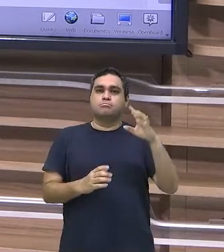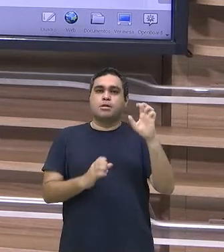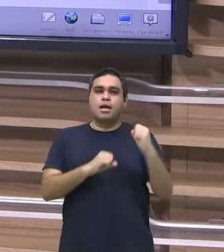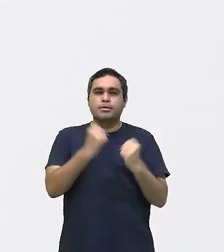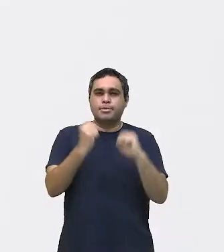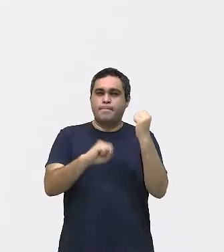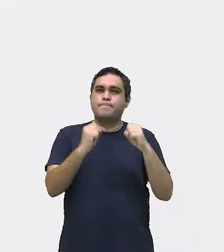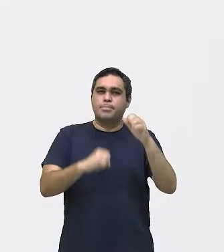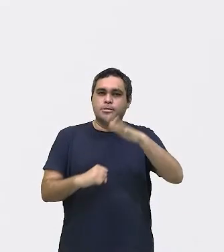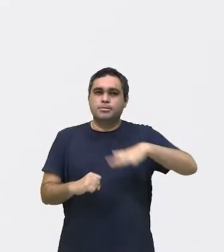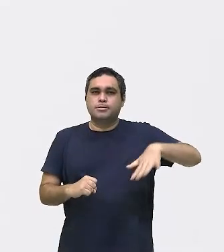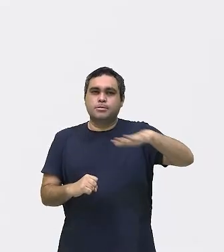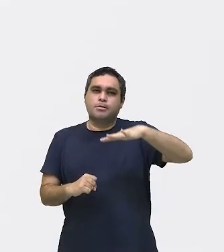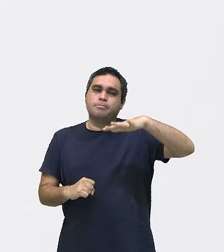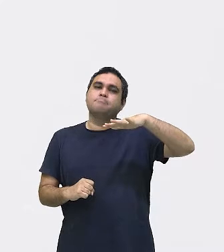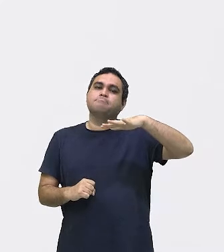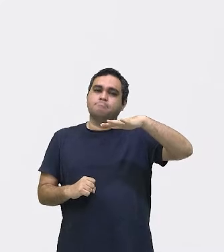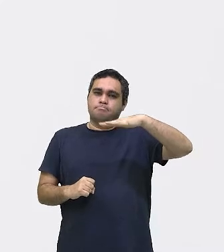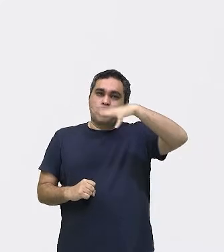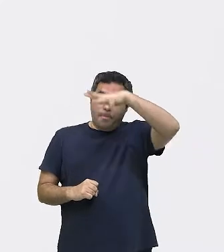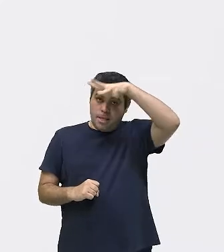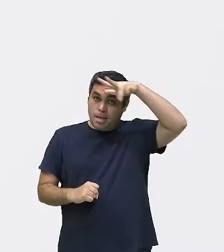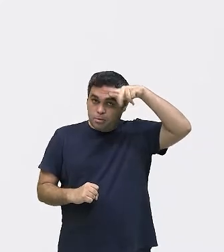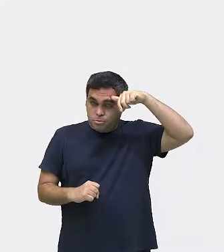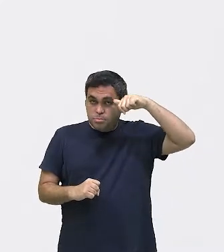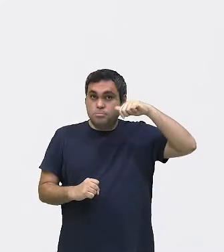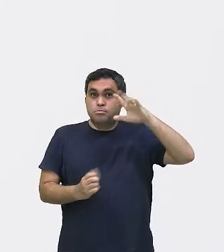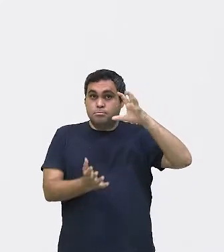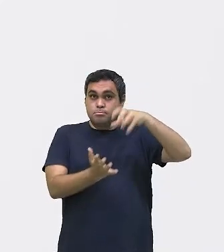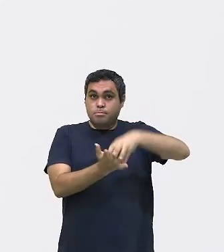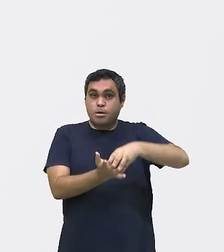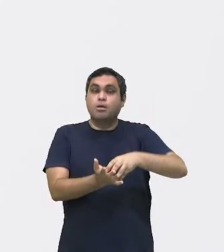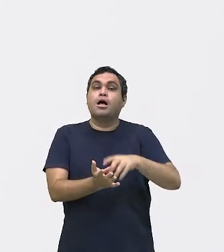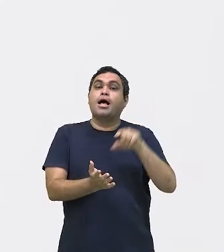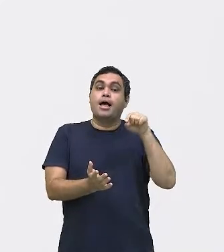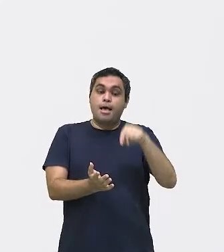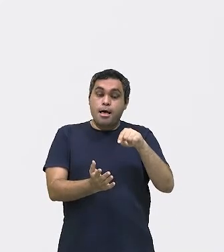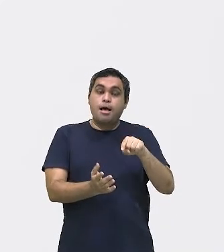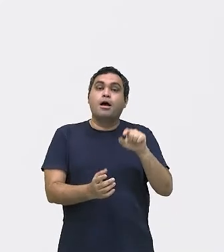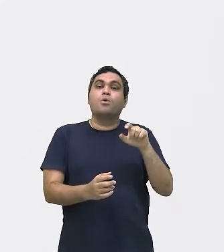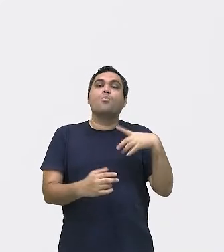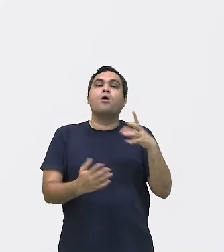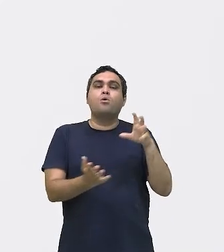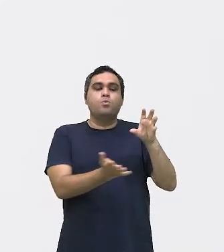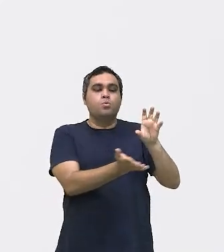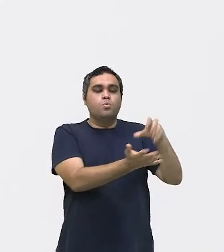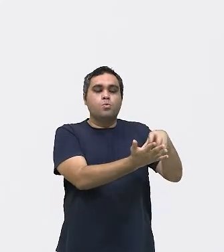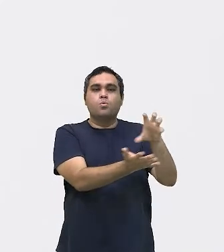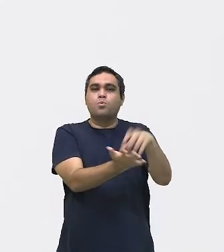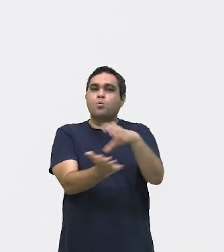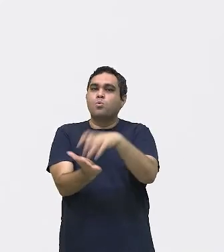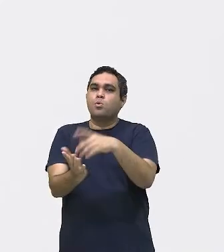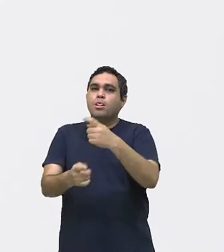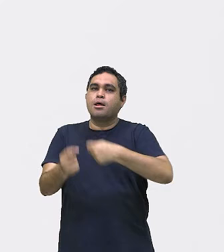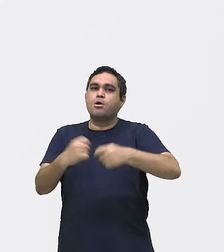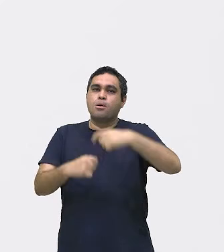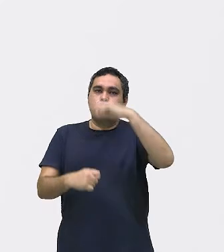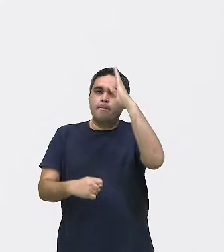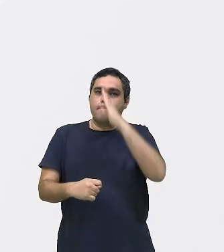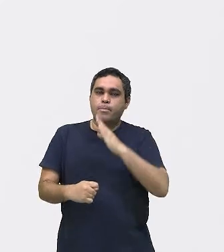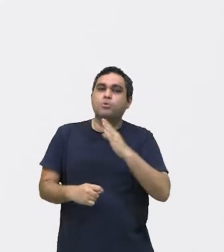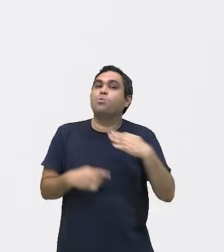industriais da Zona Franca de Manaus, eles fazem parte de qual setor da economia? Então nós temos aí